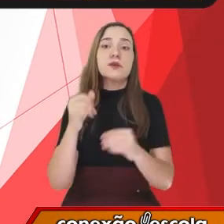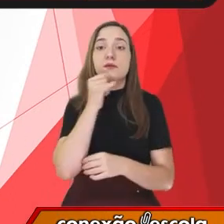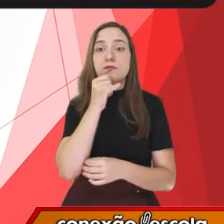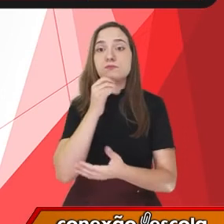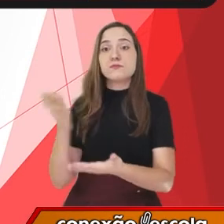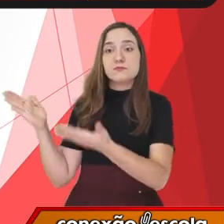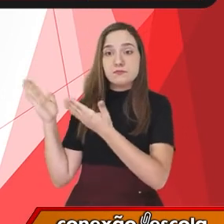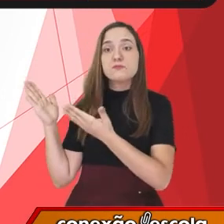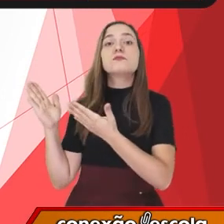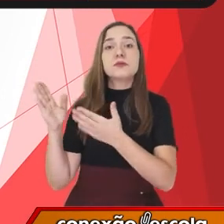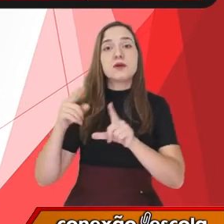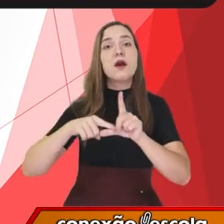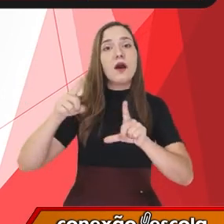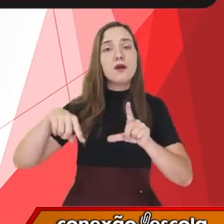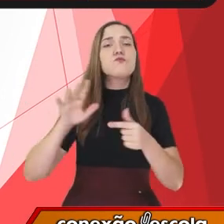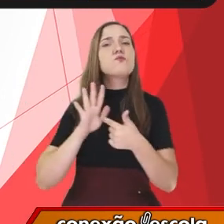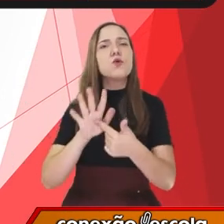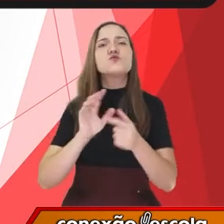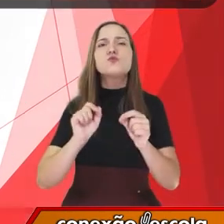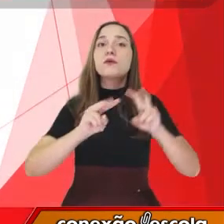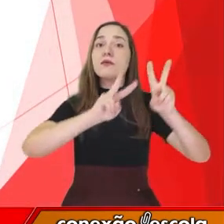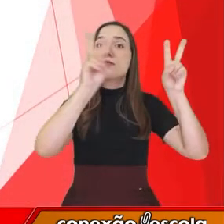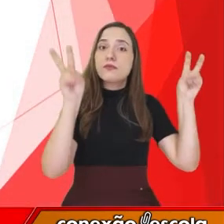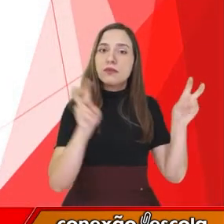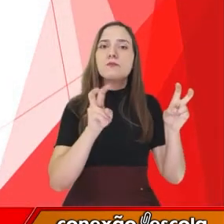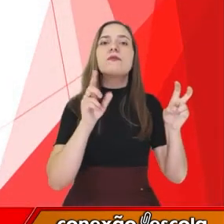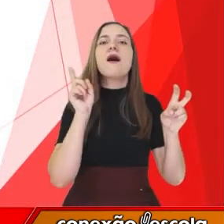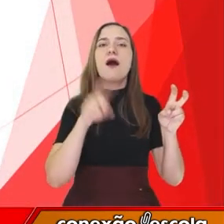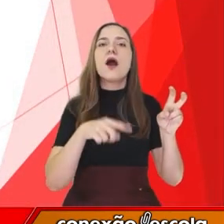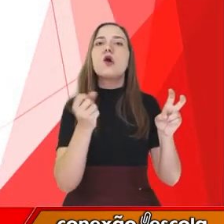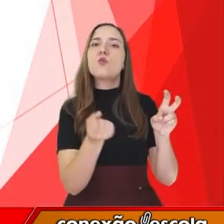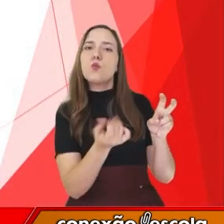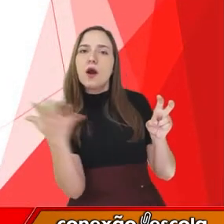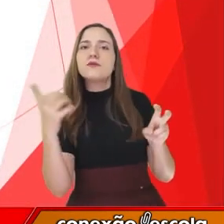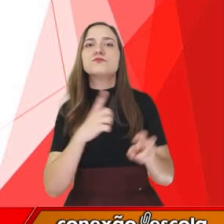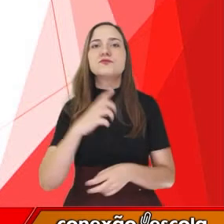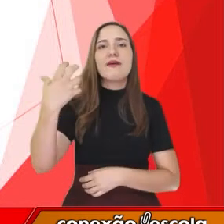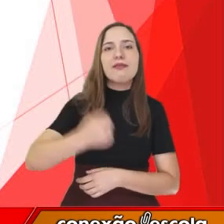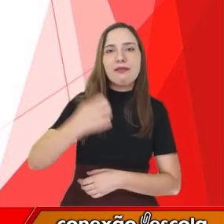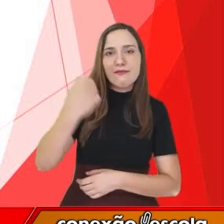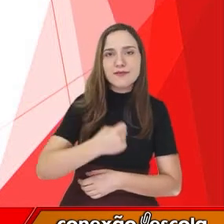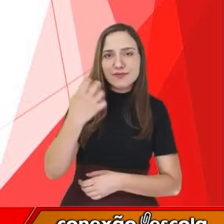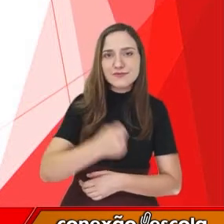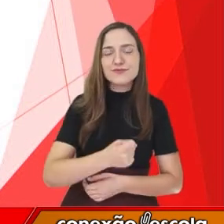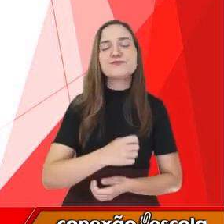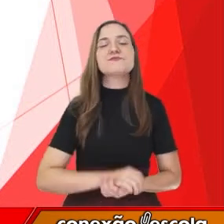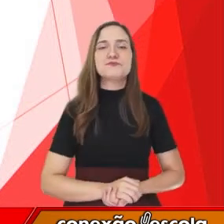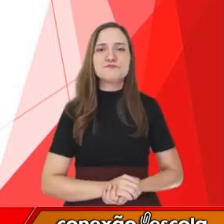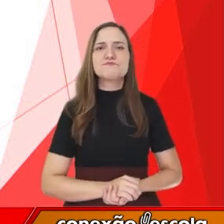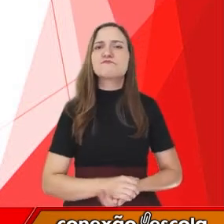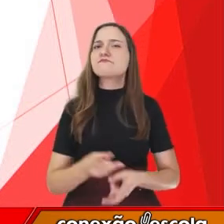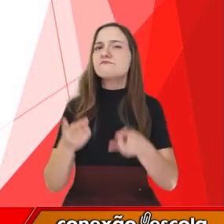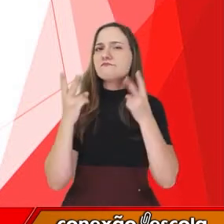caso desse gráfico, eles têm o título: o ranking da produtividade de leite.